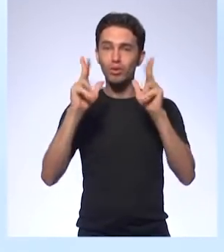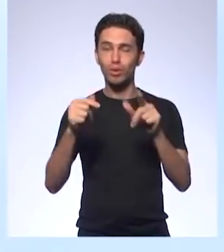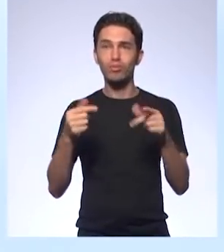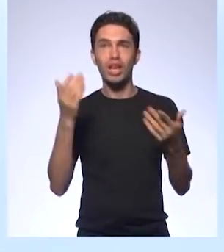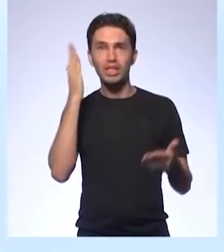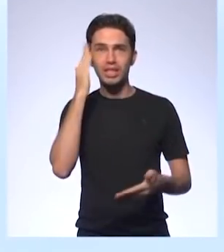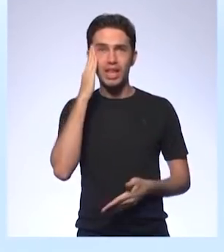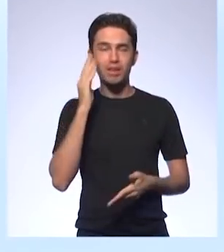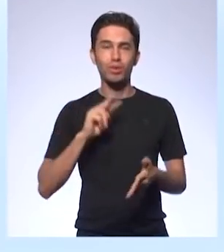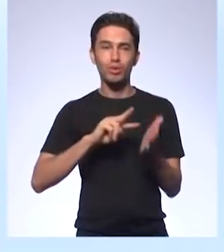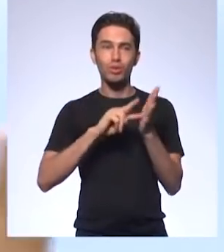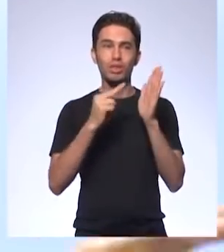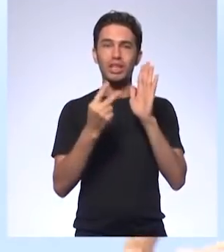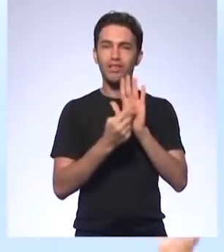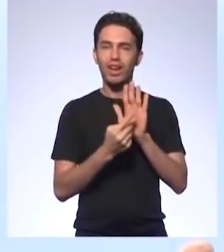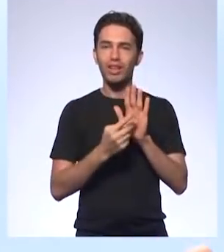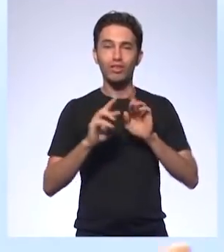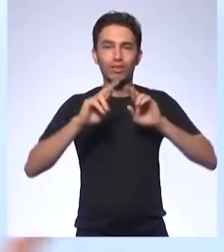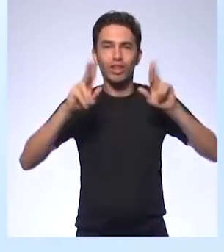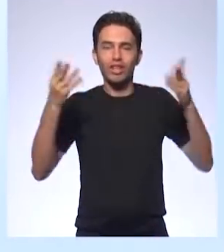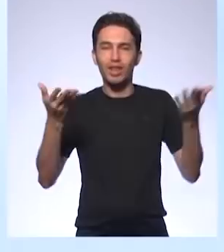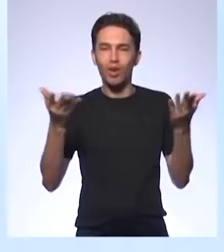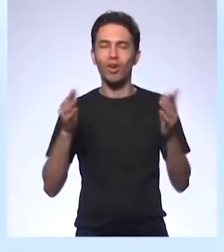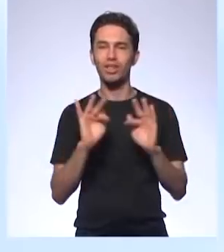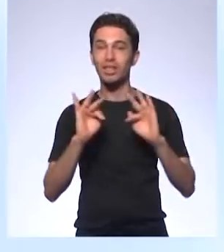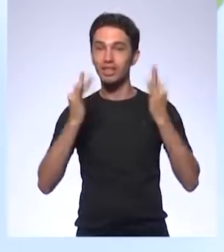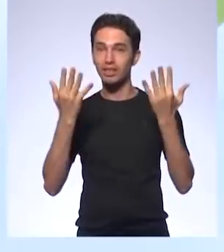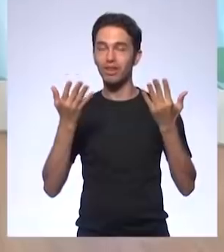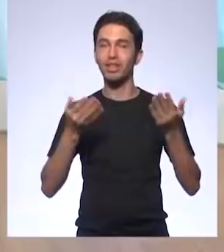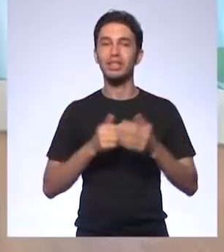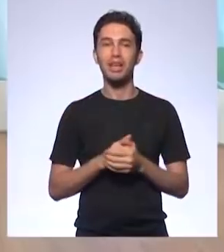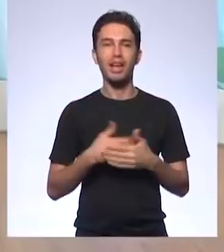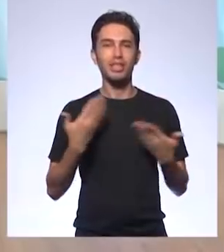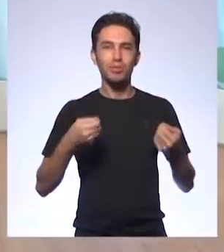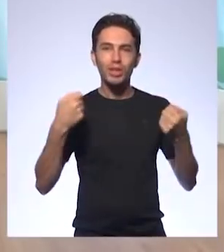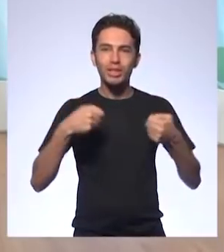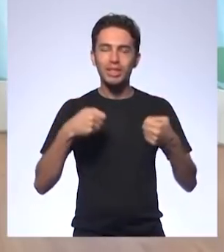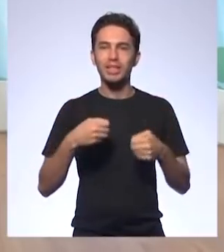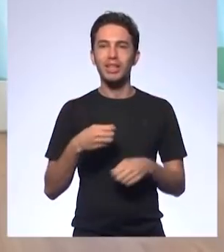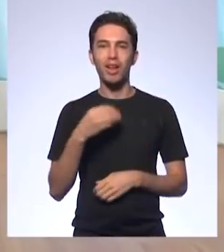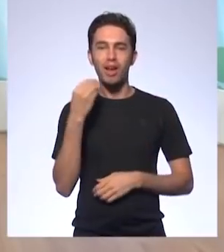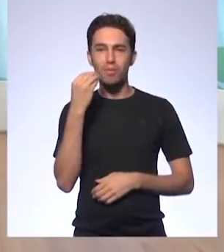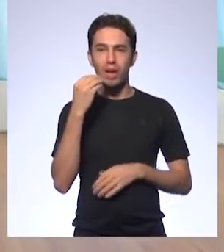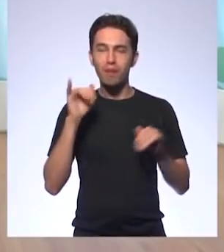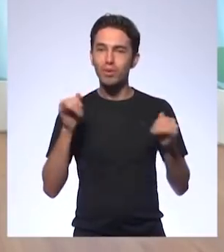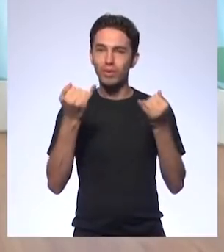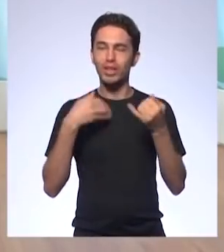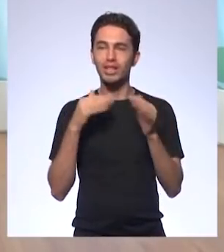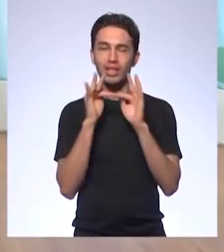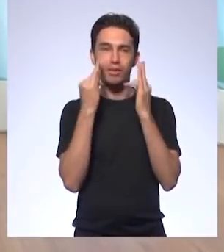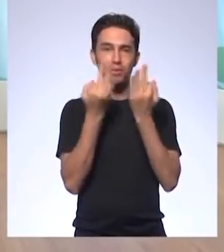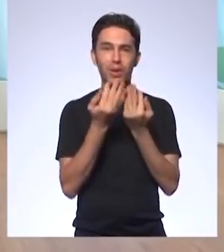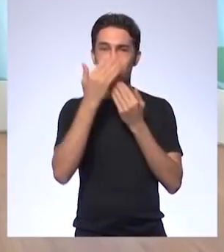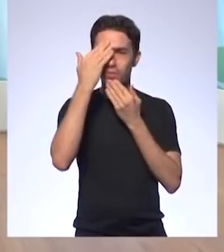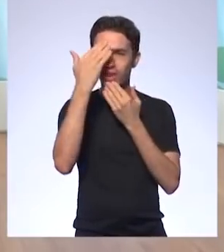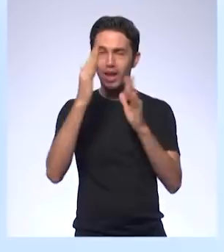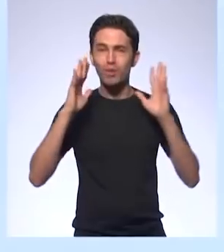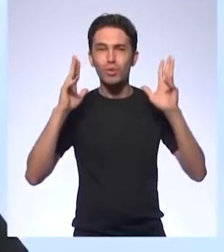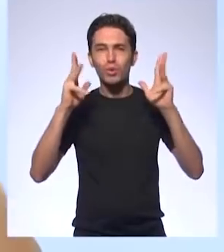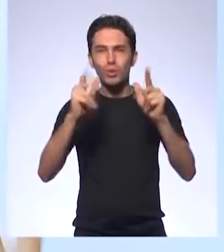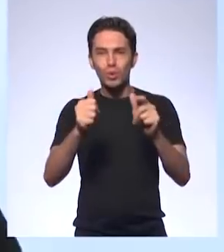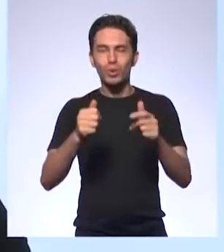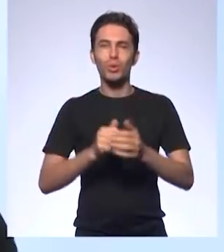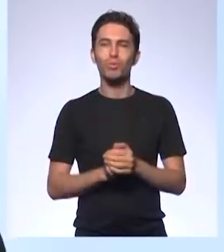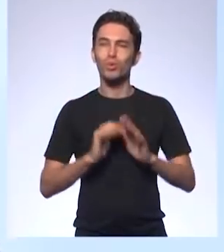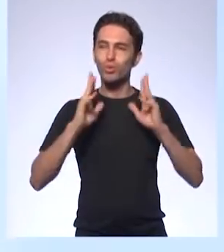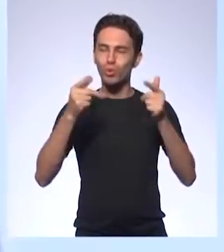festas, mas eu acho que a gente precisa aproveitar a família, né? E é isso, gente. Muito obrigada por tudo